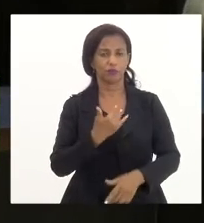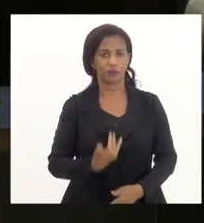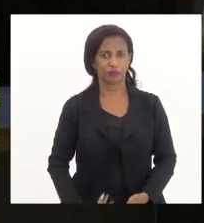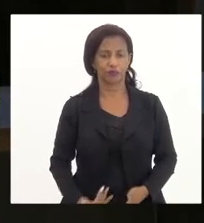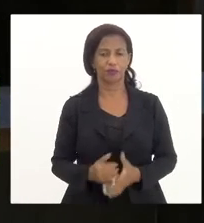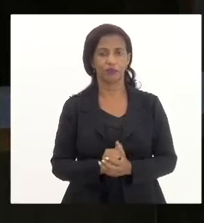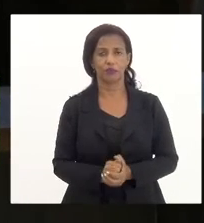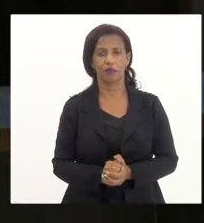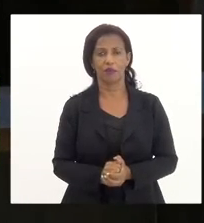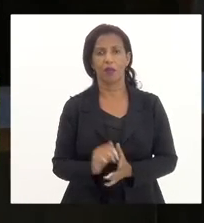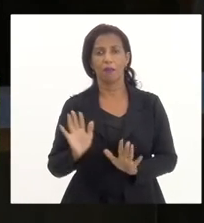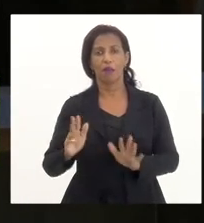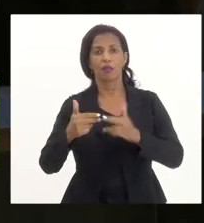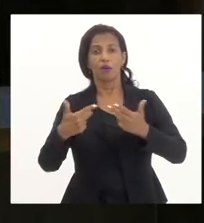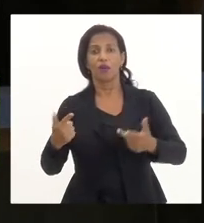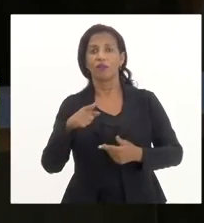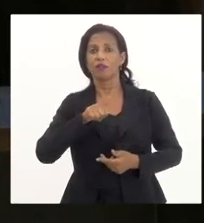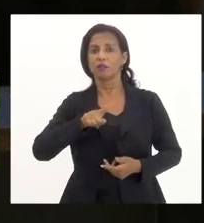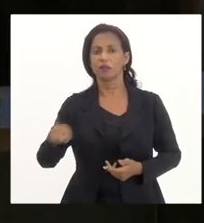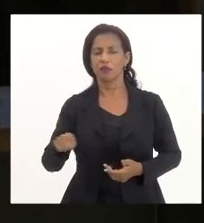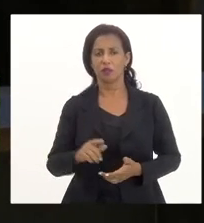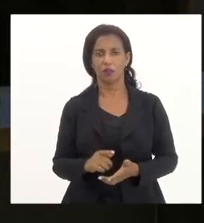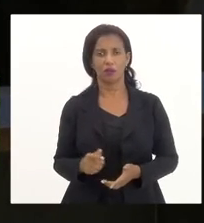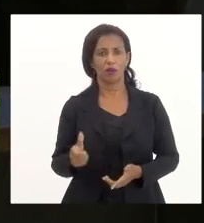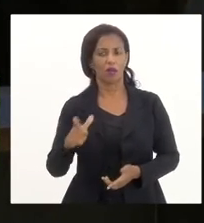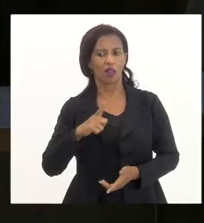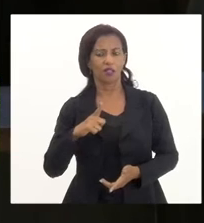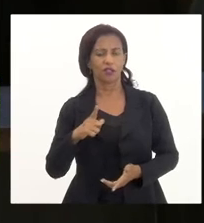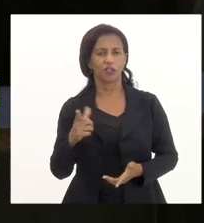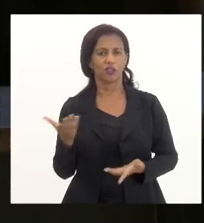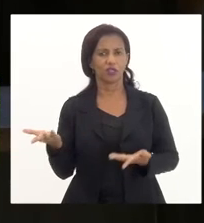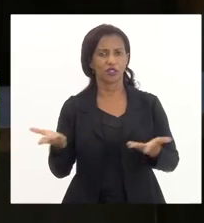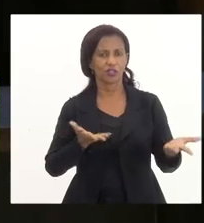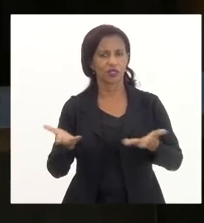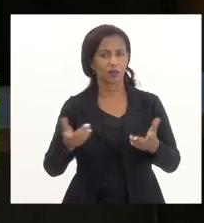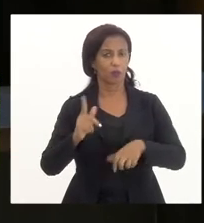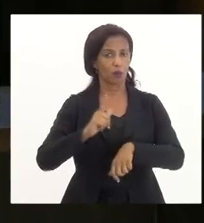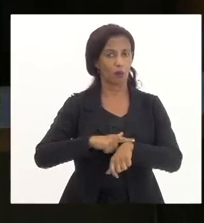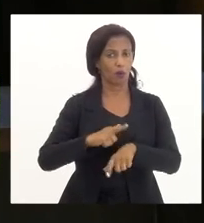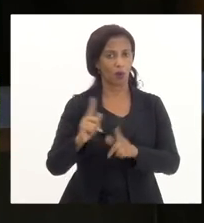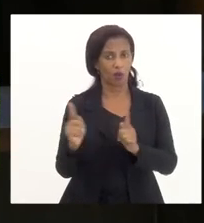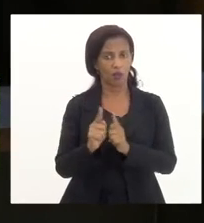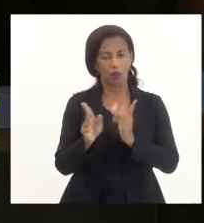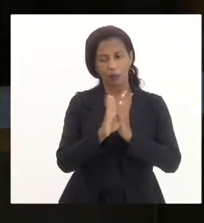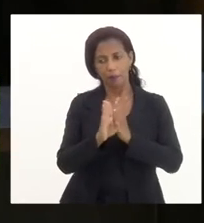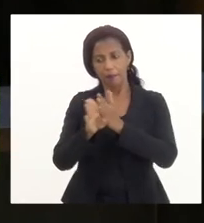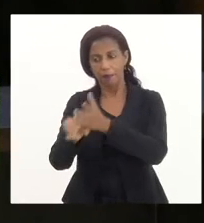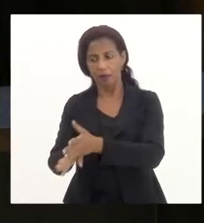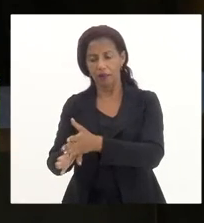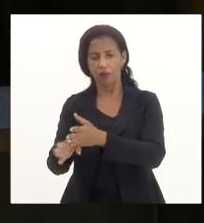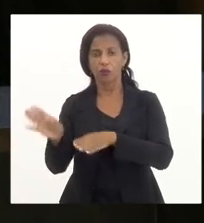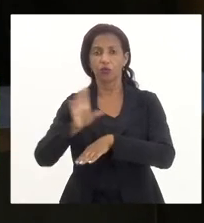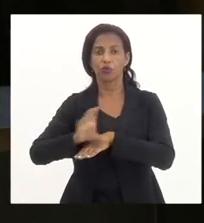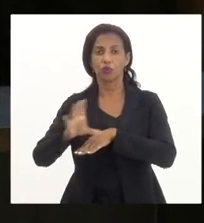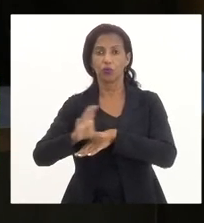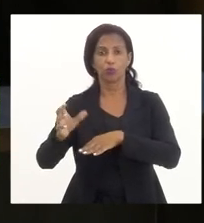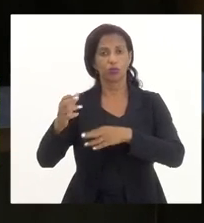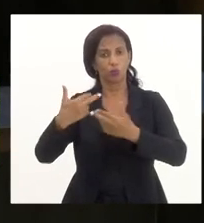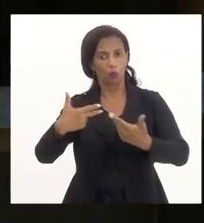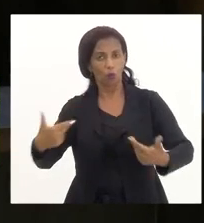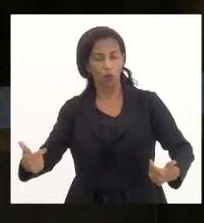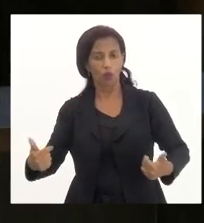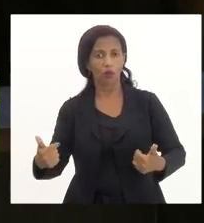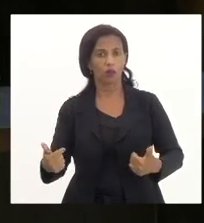público mas a qualificação não a gente estabelece uma carga horária mínimo trabalhasse um perfil de cursos de qualificação